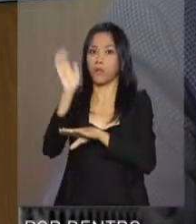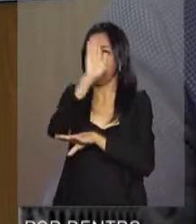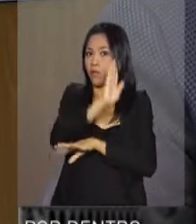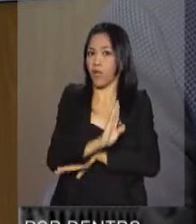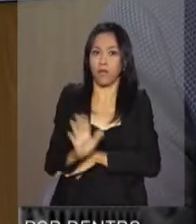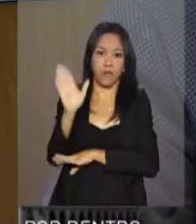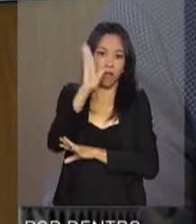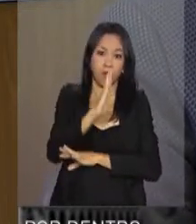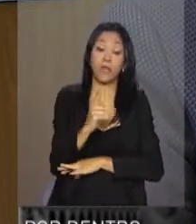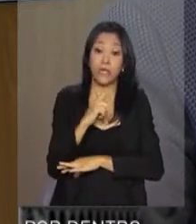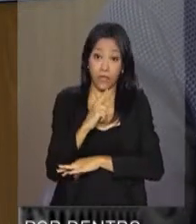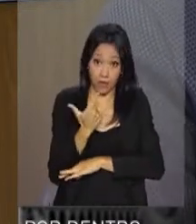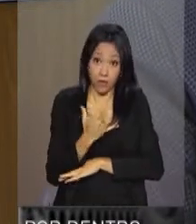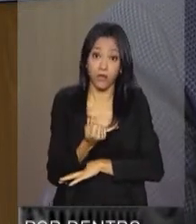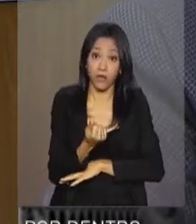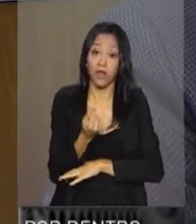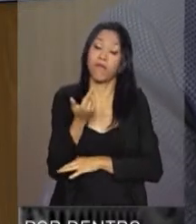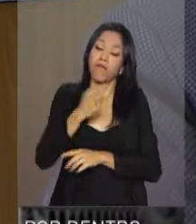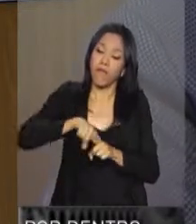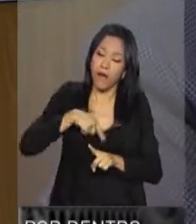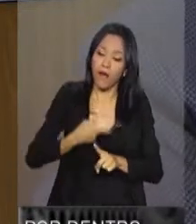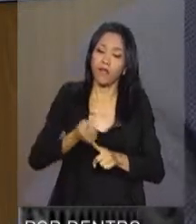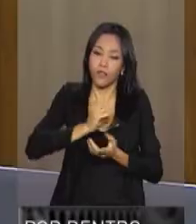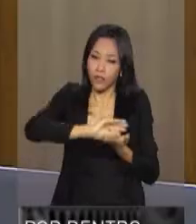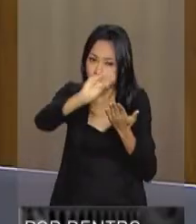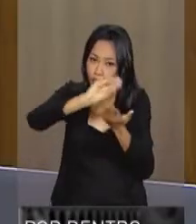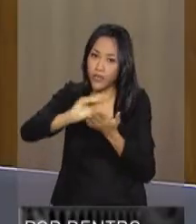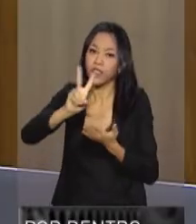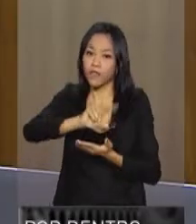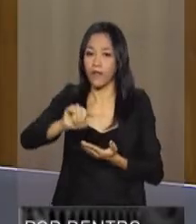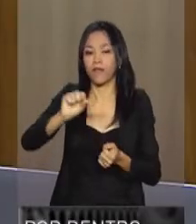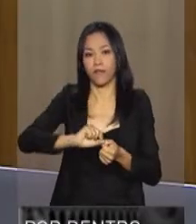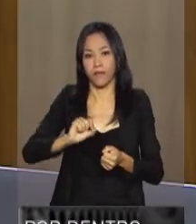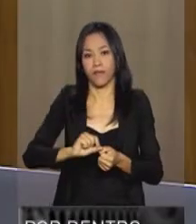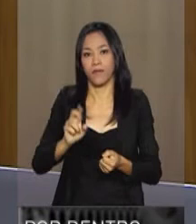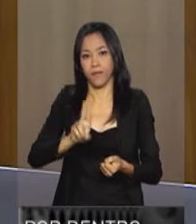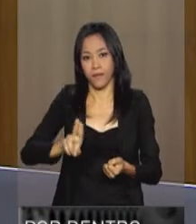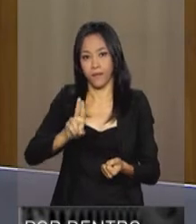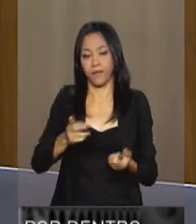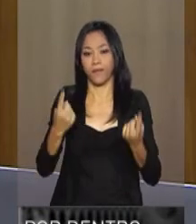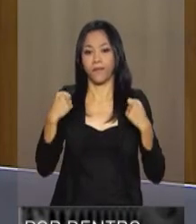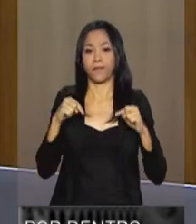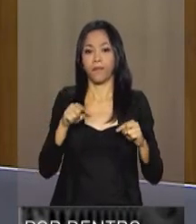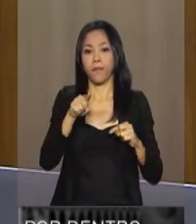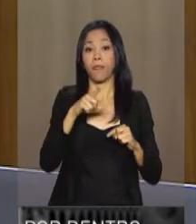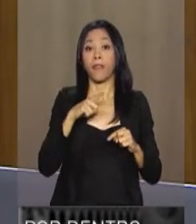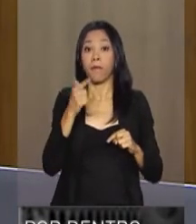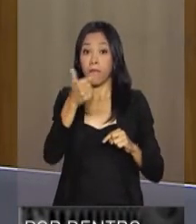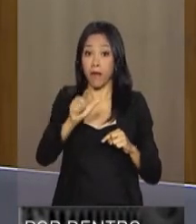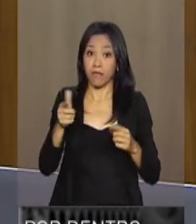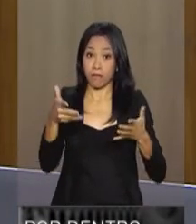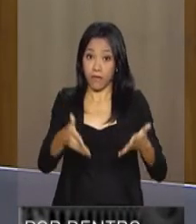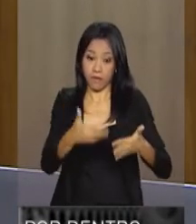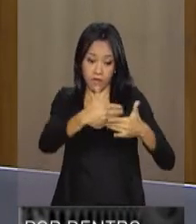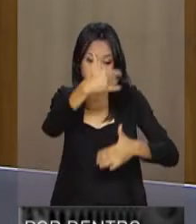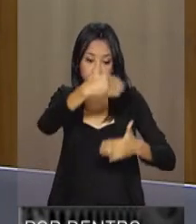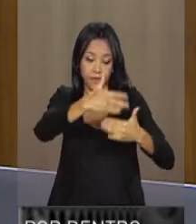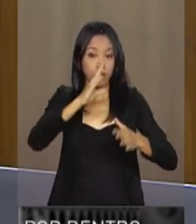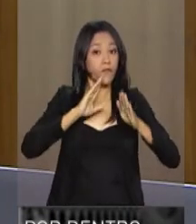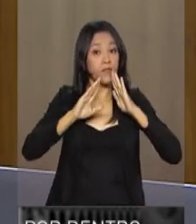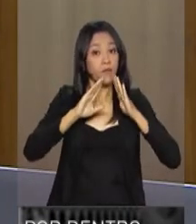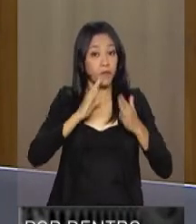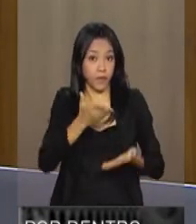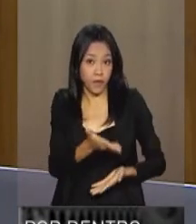havendo recursos disponíveis estaremos realizando nisso a gente tem mais aqui uma participação pelo facebook vamos então a